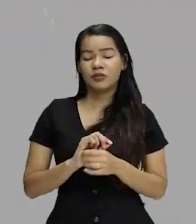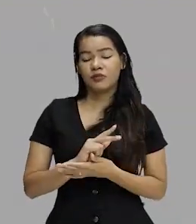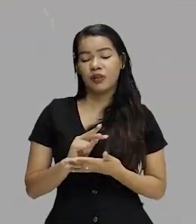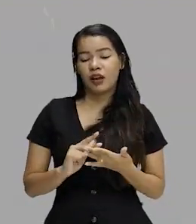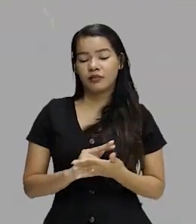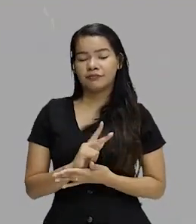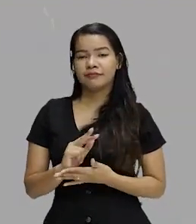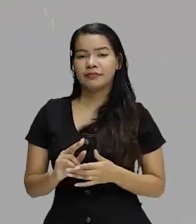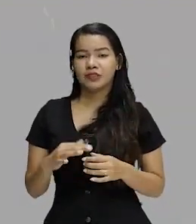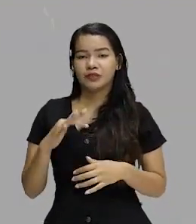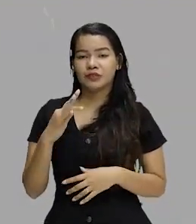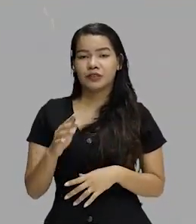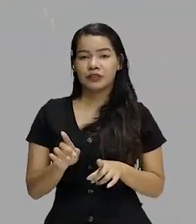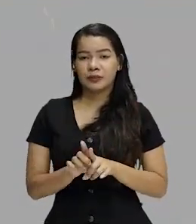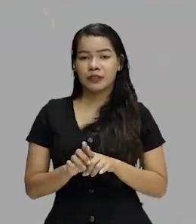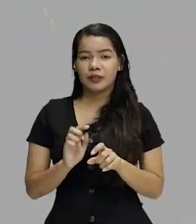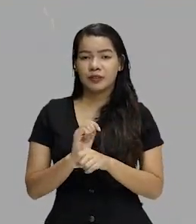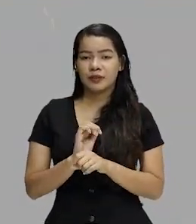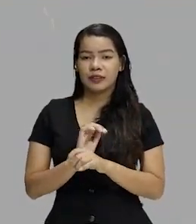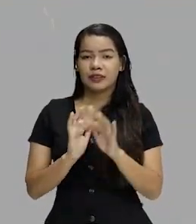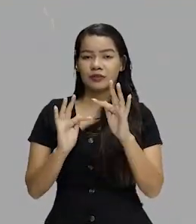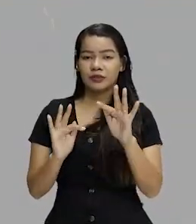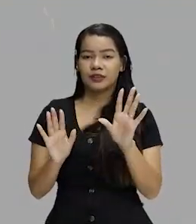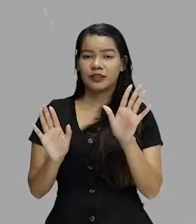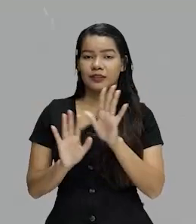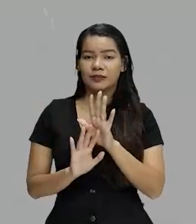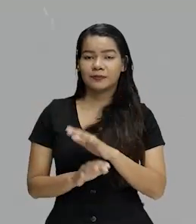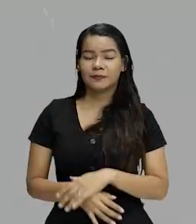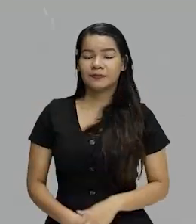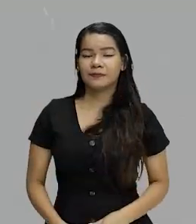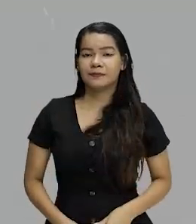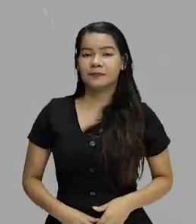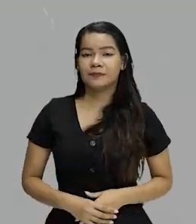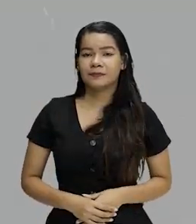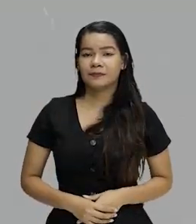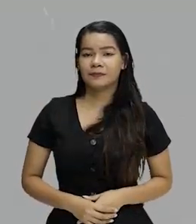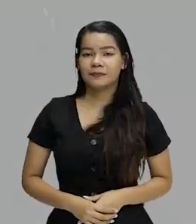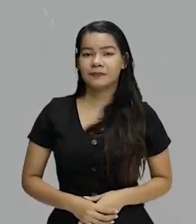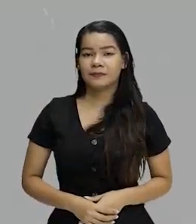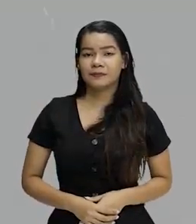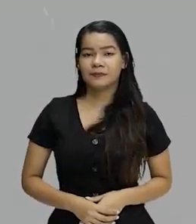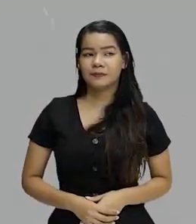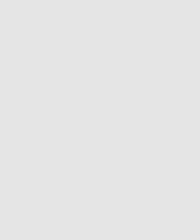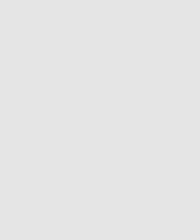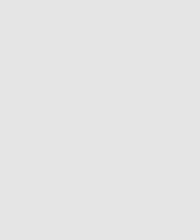de futuro e eu espero vocês. Até a próxima, bye bye, fiquem bem e se cuidem.